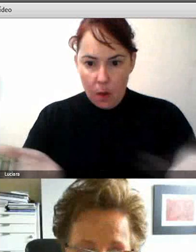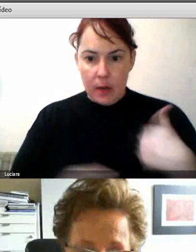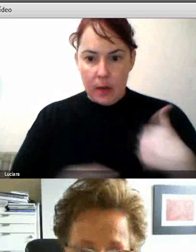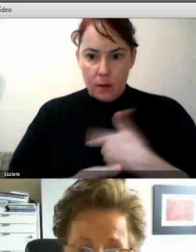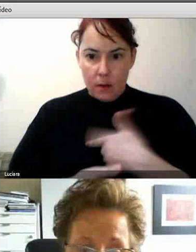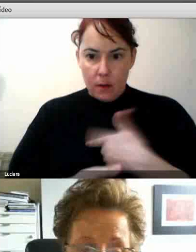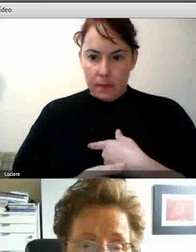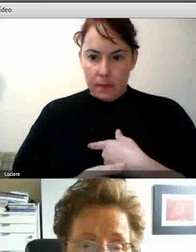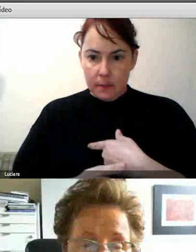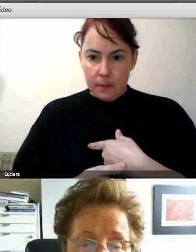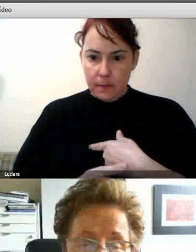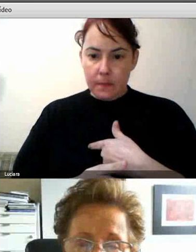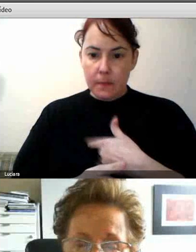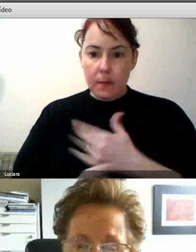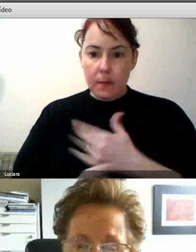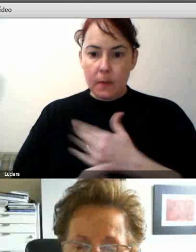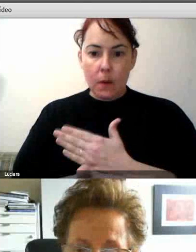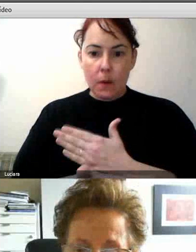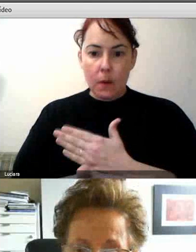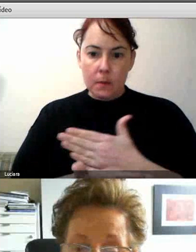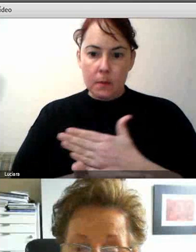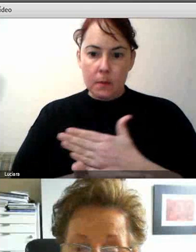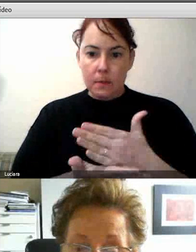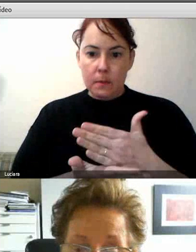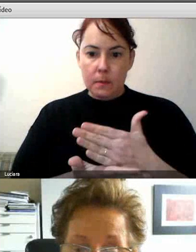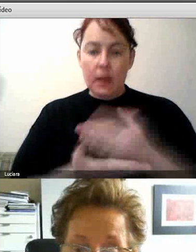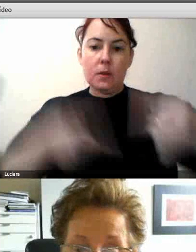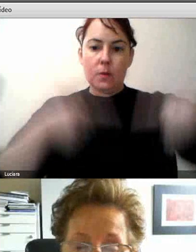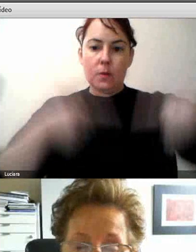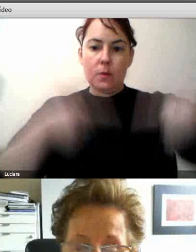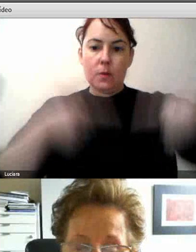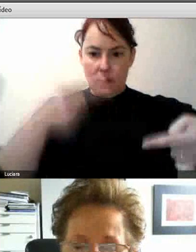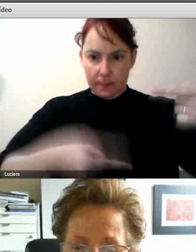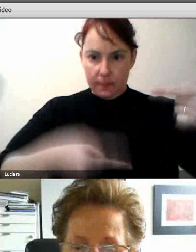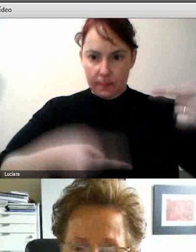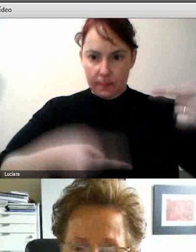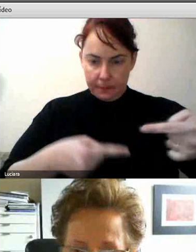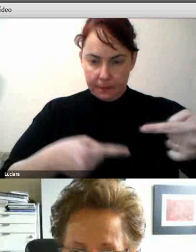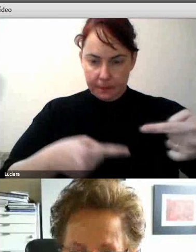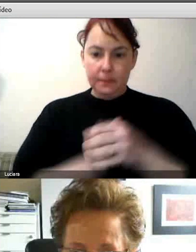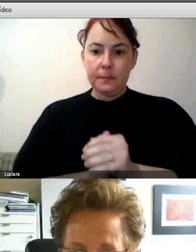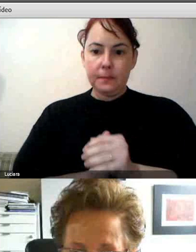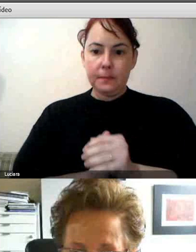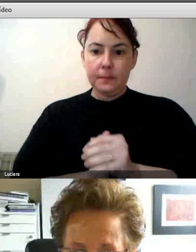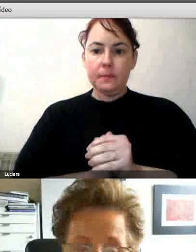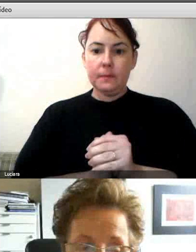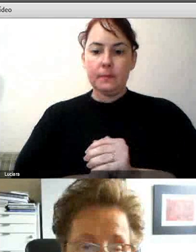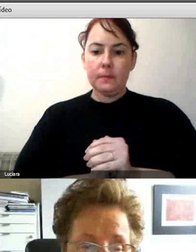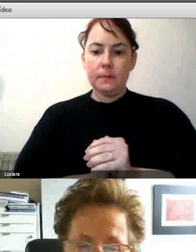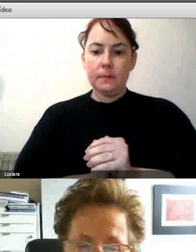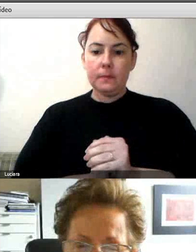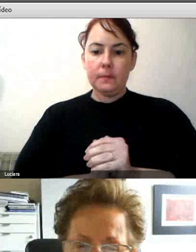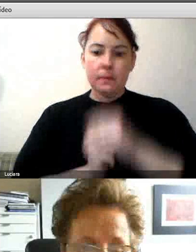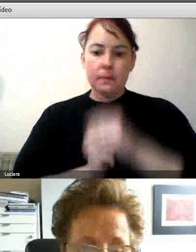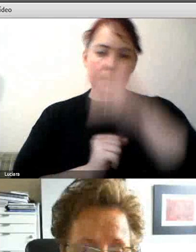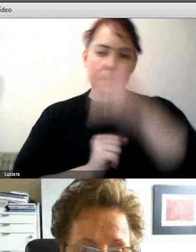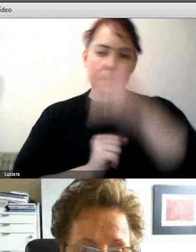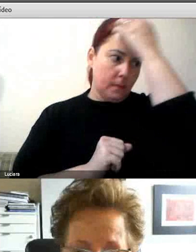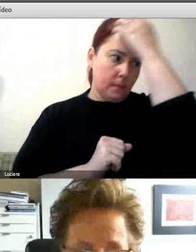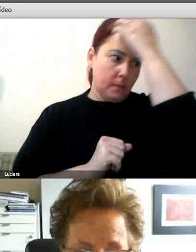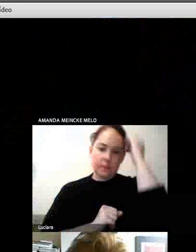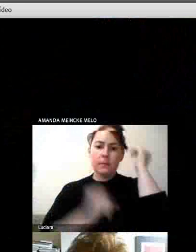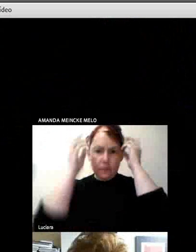do Brasil que estão querendo uma educação que ajude o seu desenvolvimento. E o desenvolvimento não é